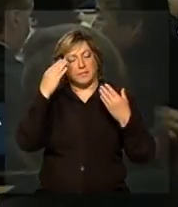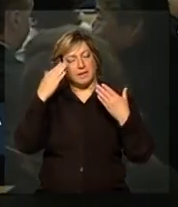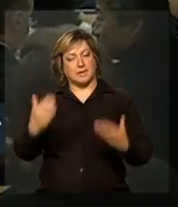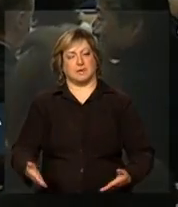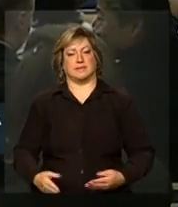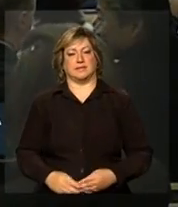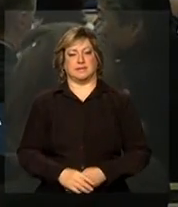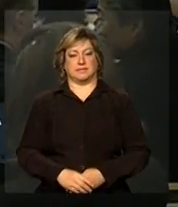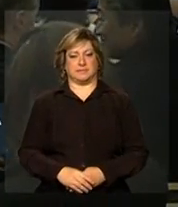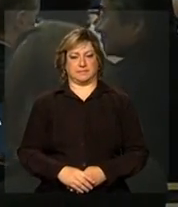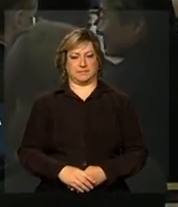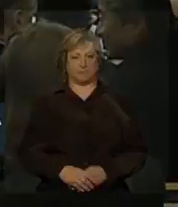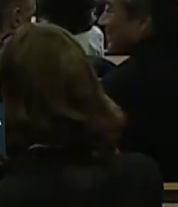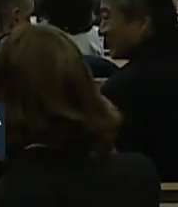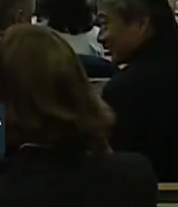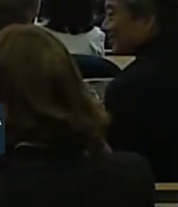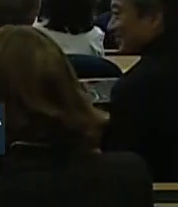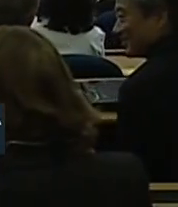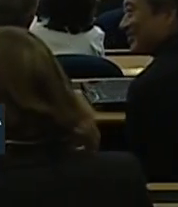obrigado.